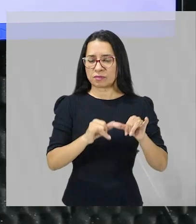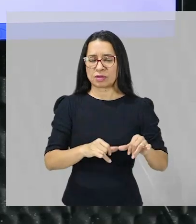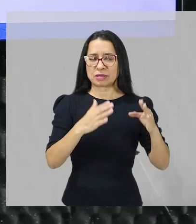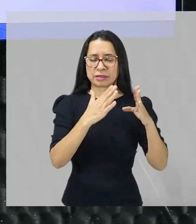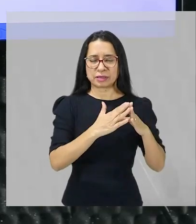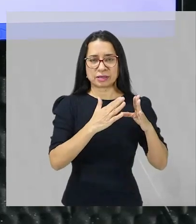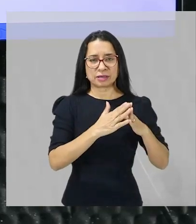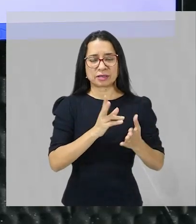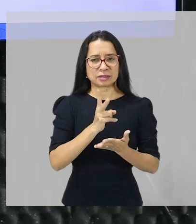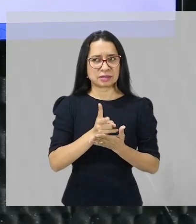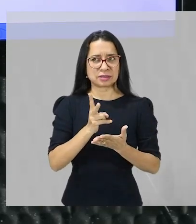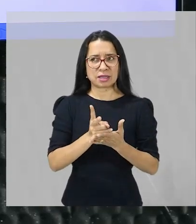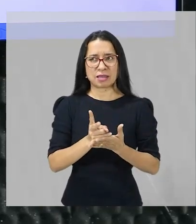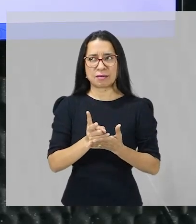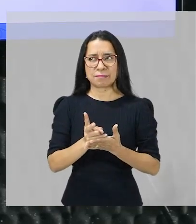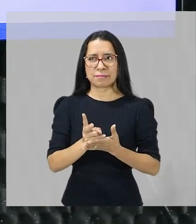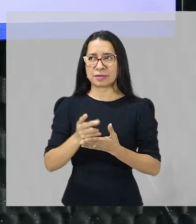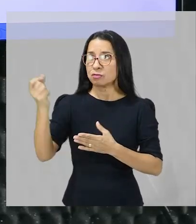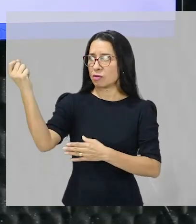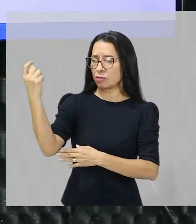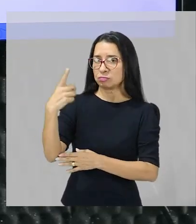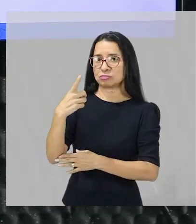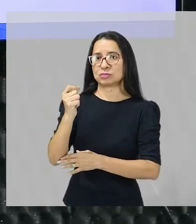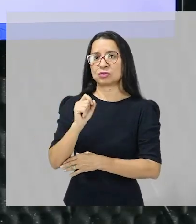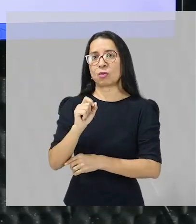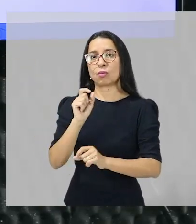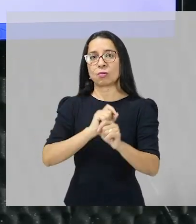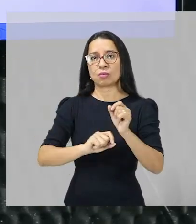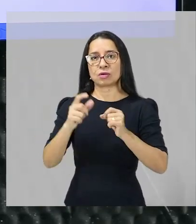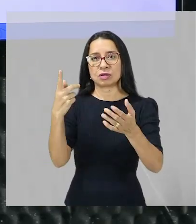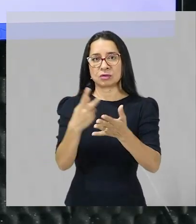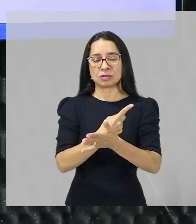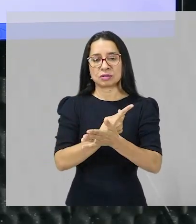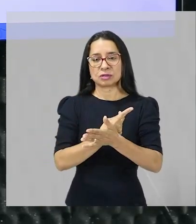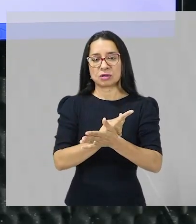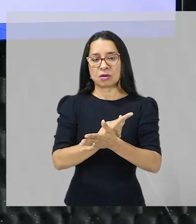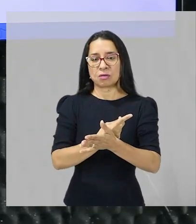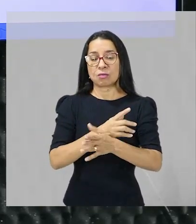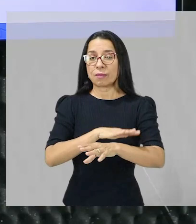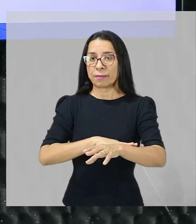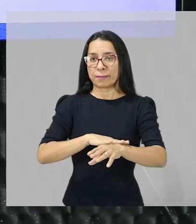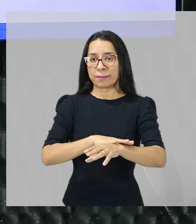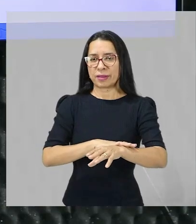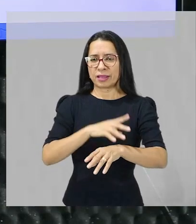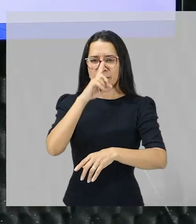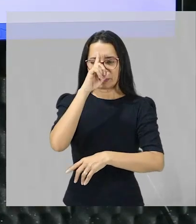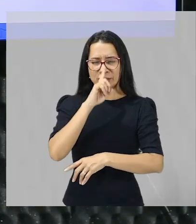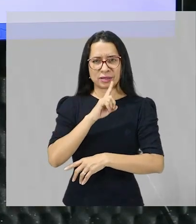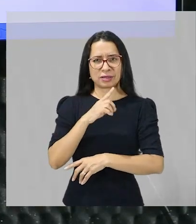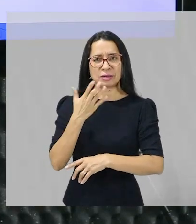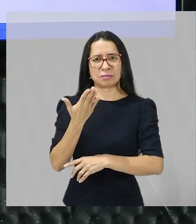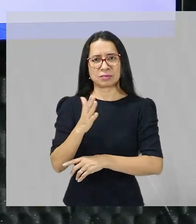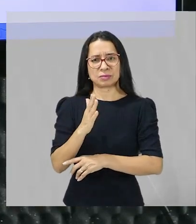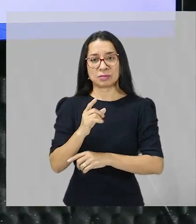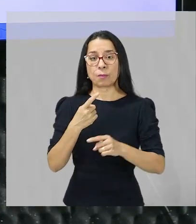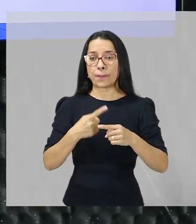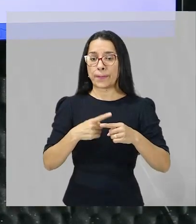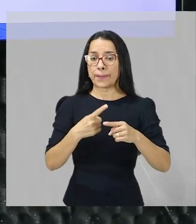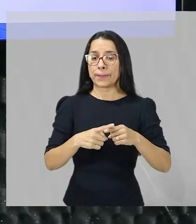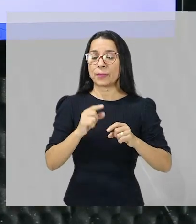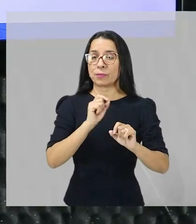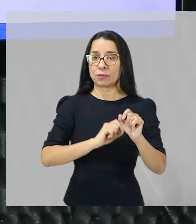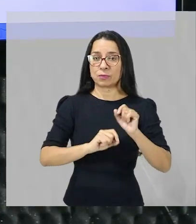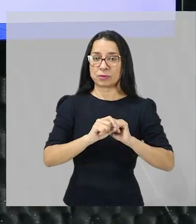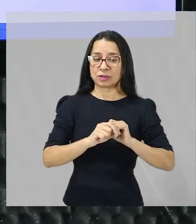casa, não tomar banho de sol, o que vai acontecer? Minha pele vai ser um pouco mais amarelada. Por quê? Eu estou me submetendo ao